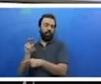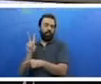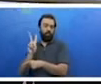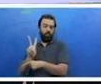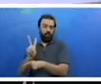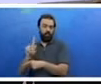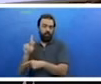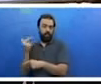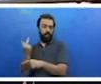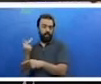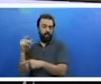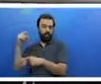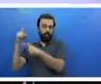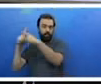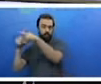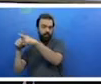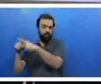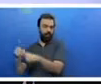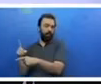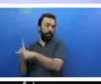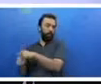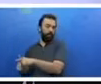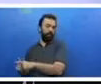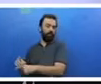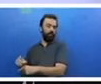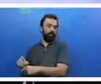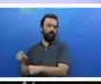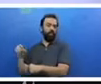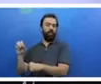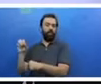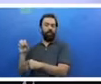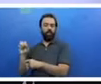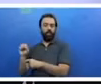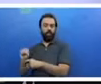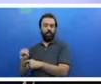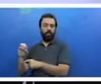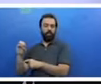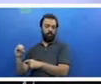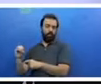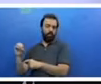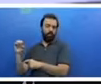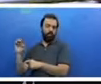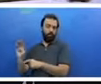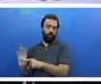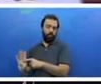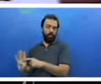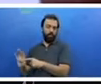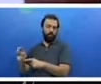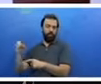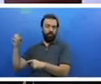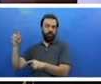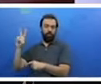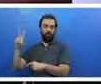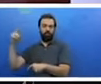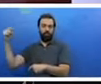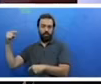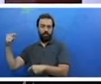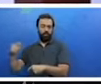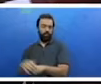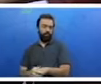que é 2, né, essa mesma quantidade, fica com a carga negativa, porque ele recebe elétrons. No terceiro